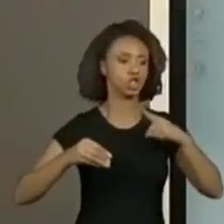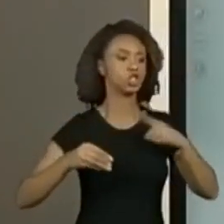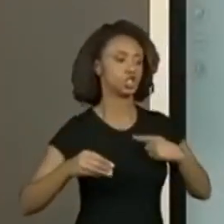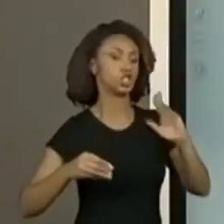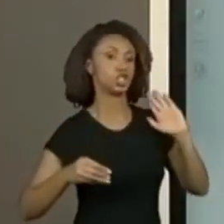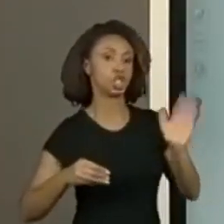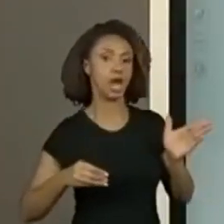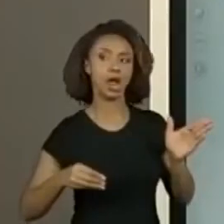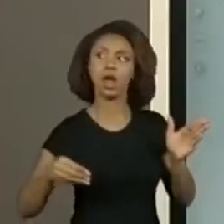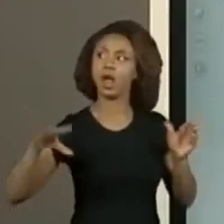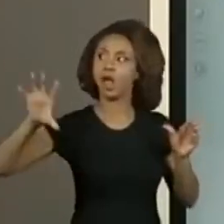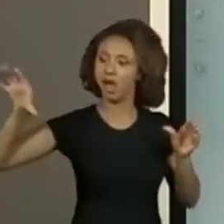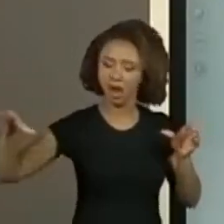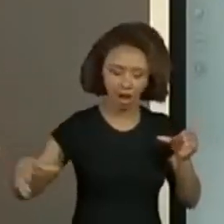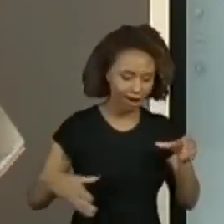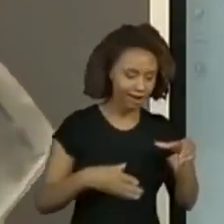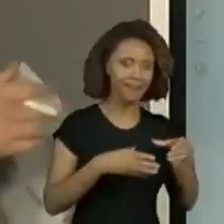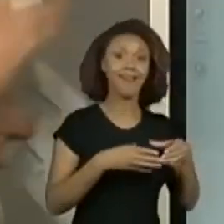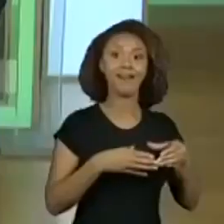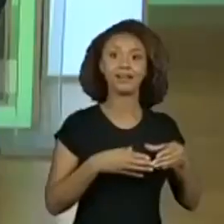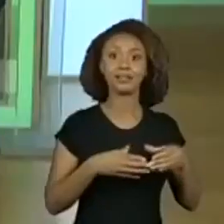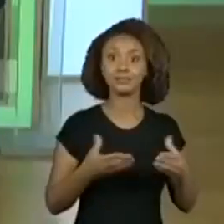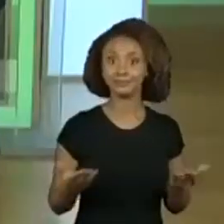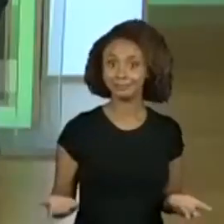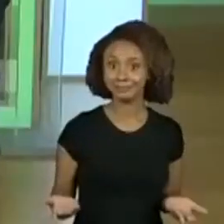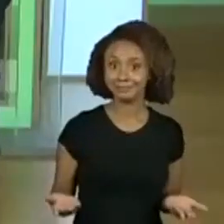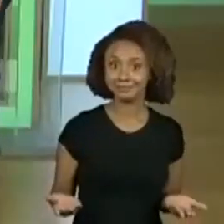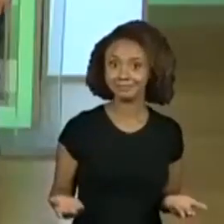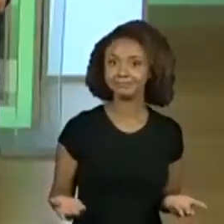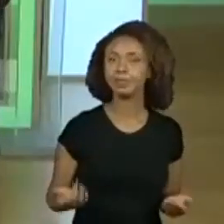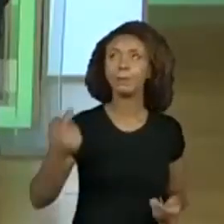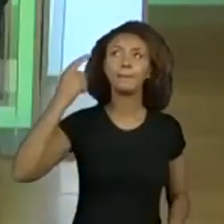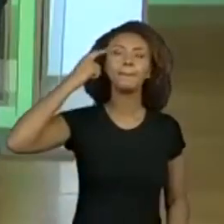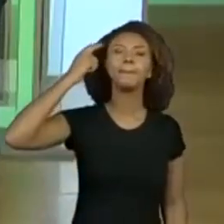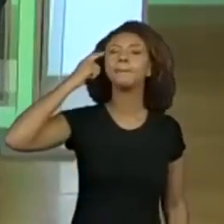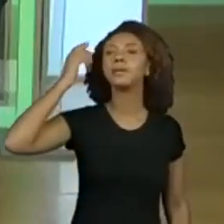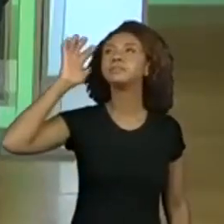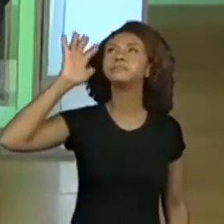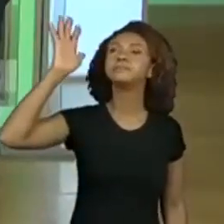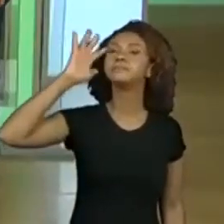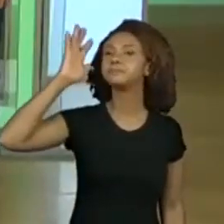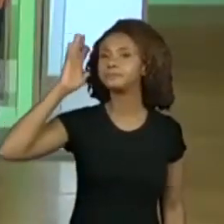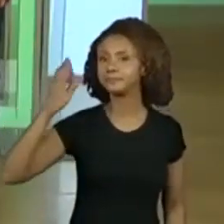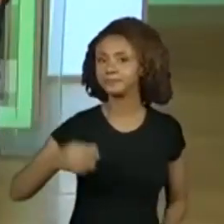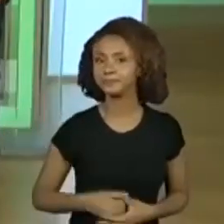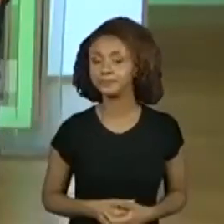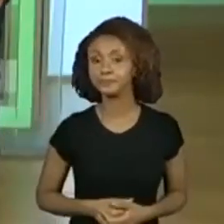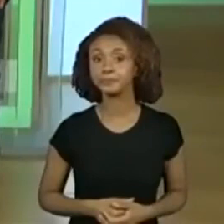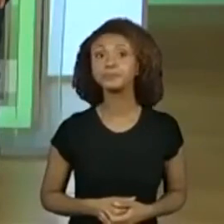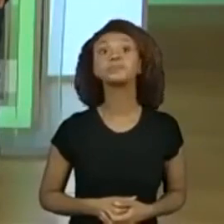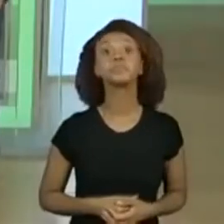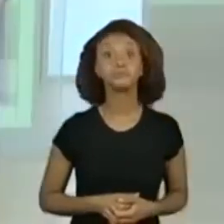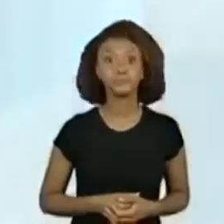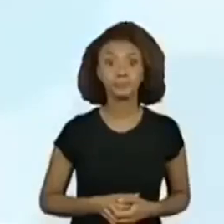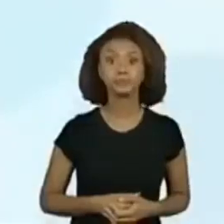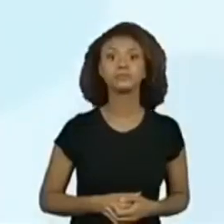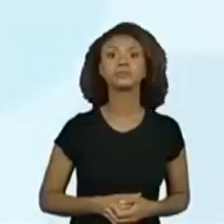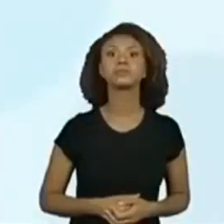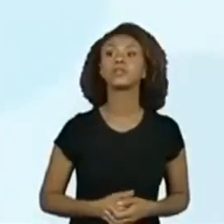algo que ele já tinha Então vamos pensar aí na situação Olha só ele ganhou